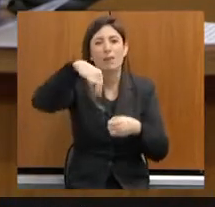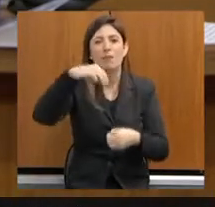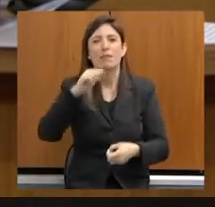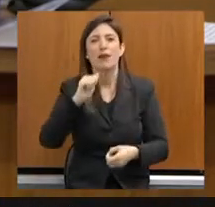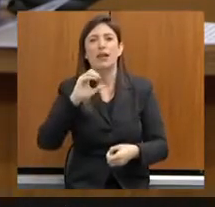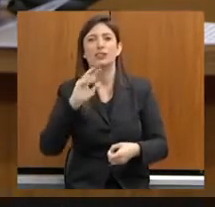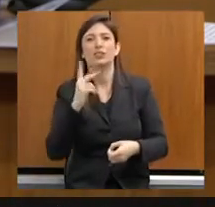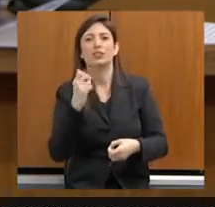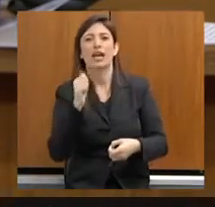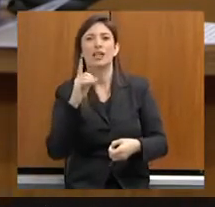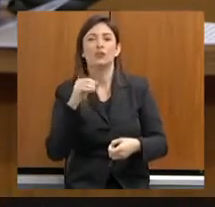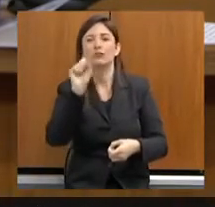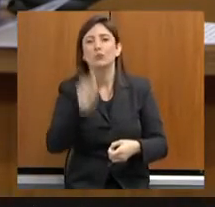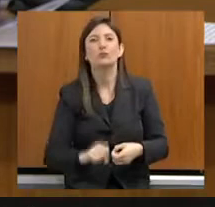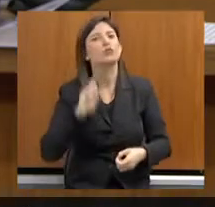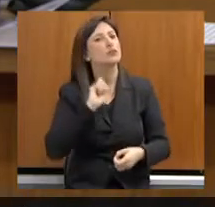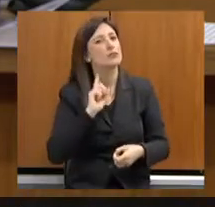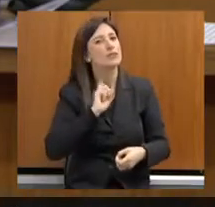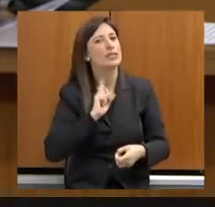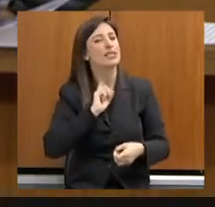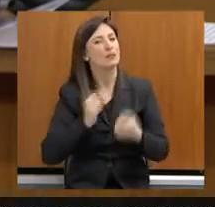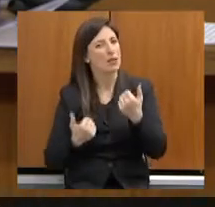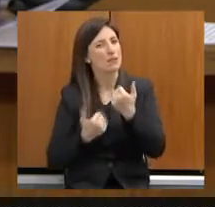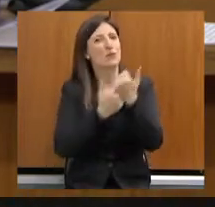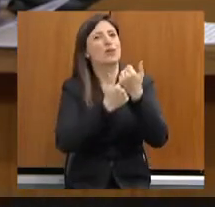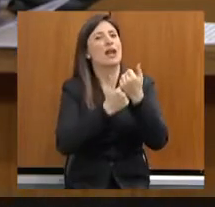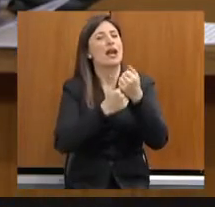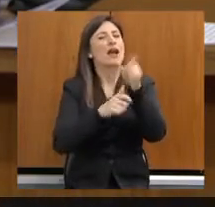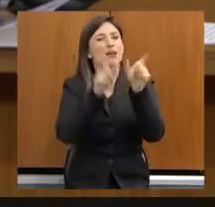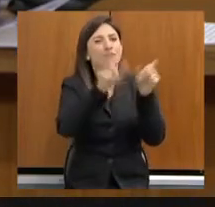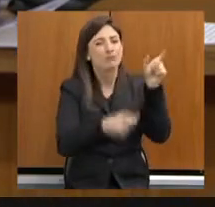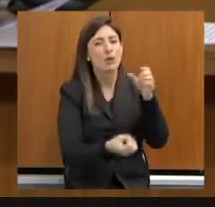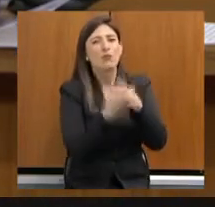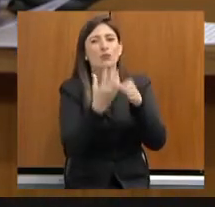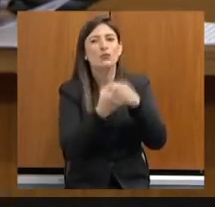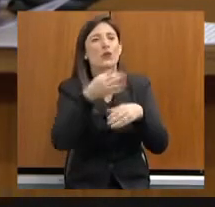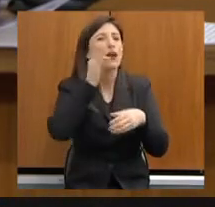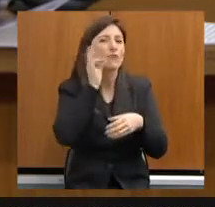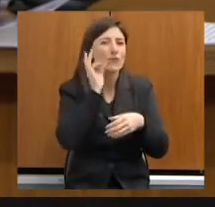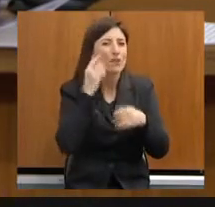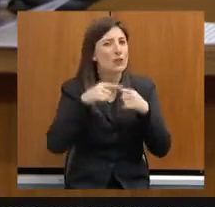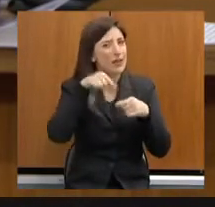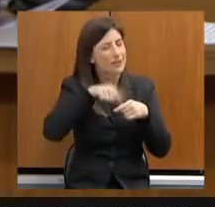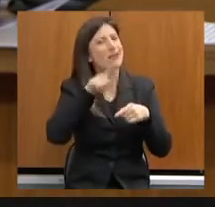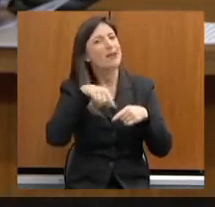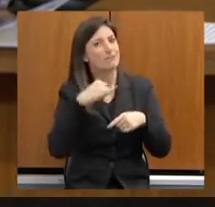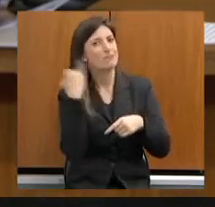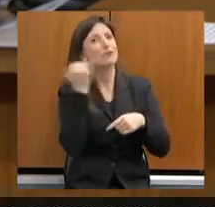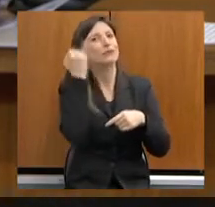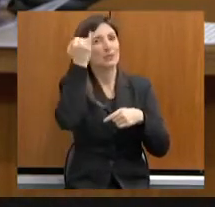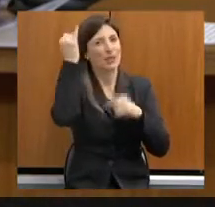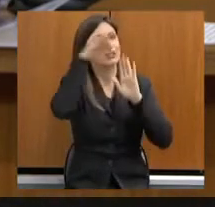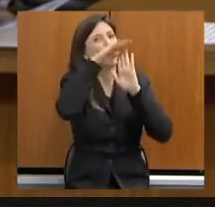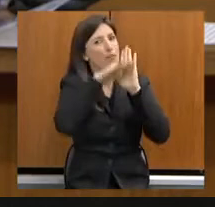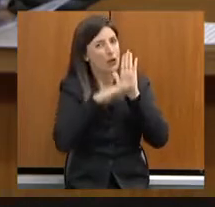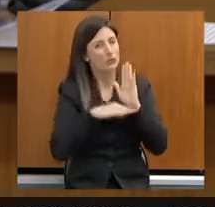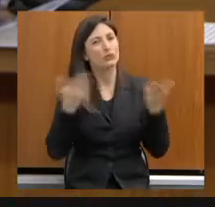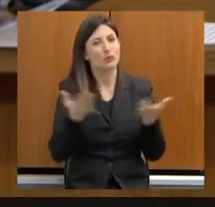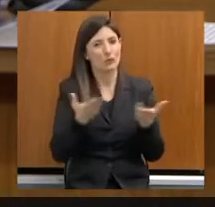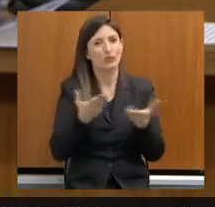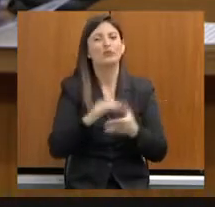Nossa redutores do café que é uma pauta dentro do mais importante da nossa pauta que precisa ser levado